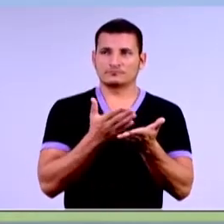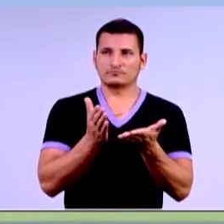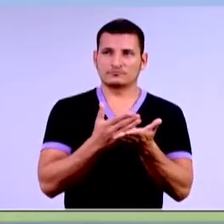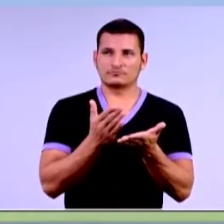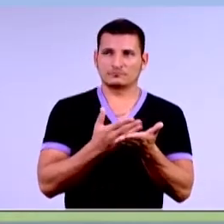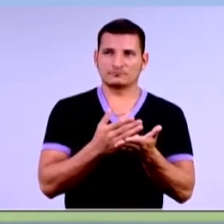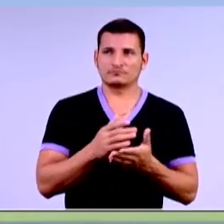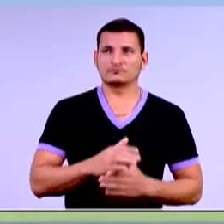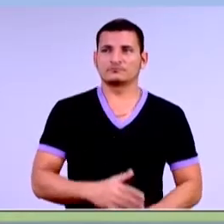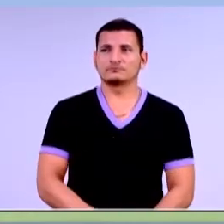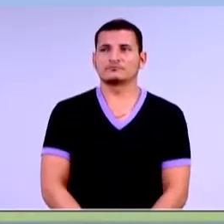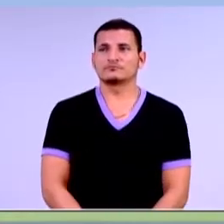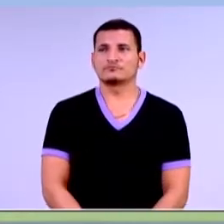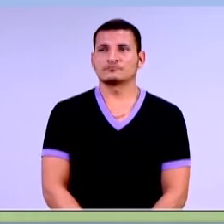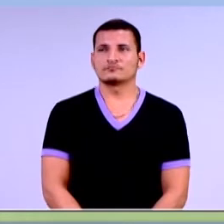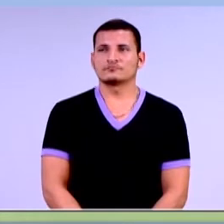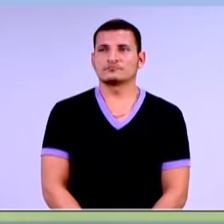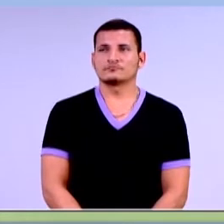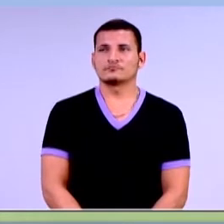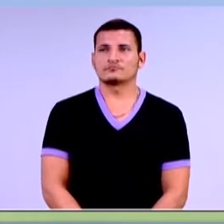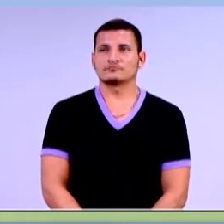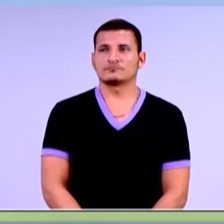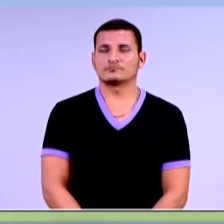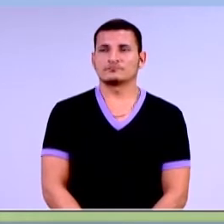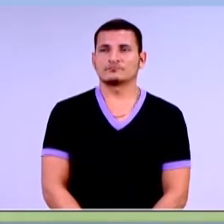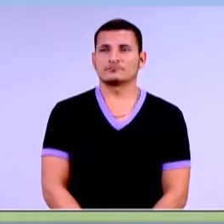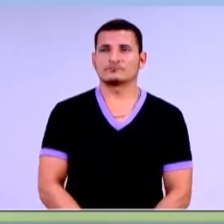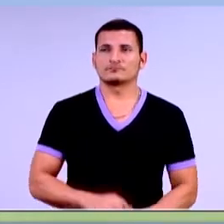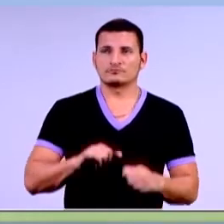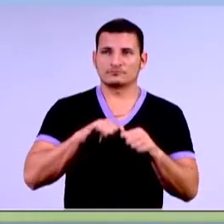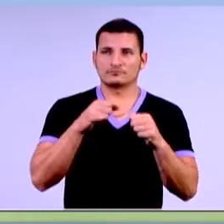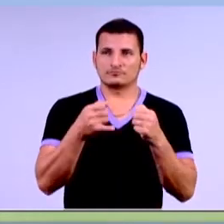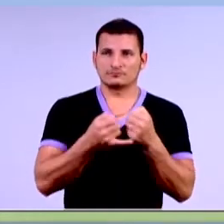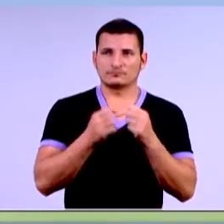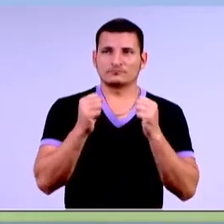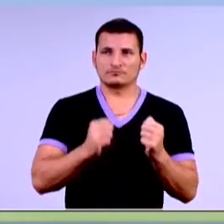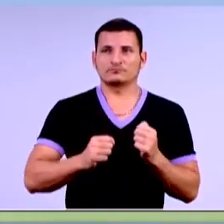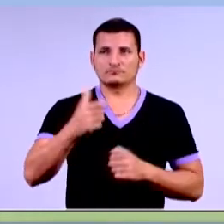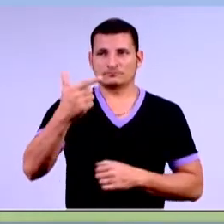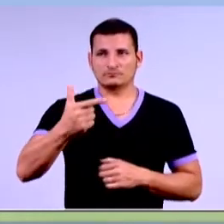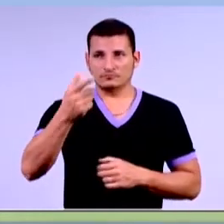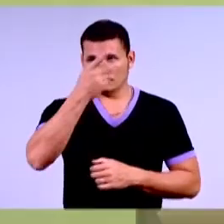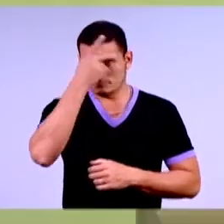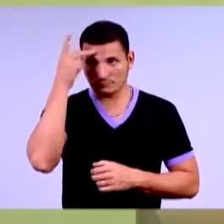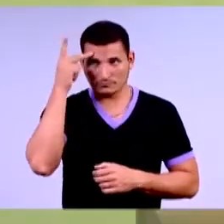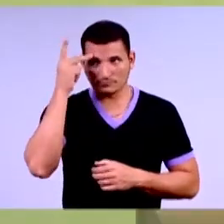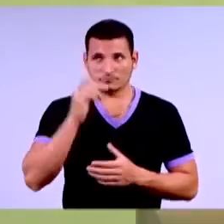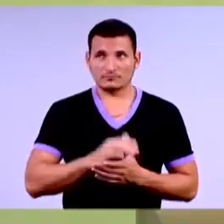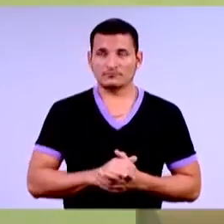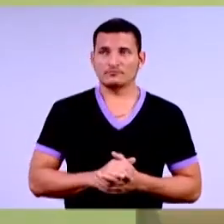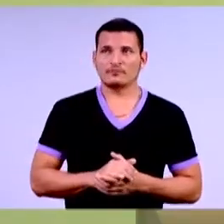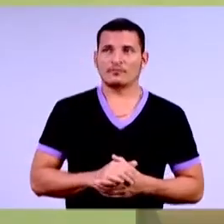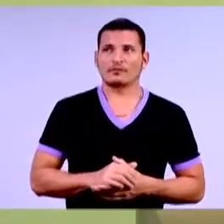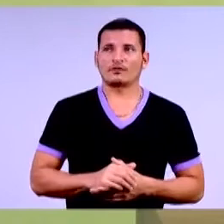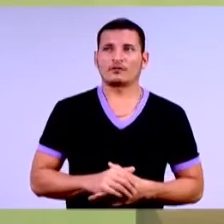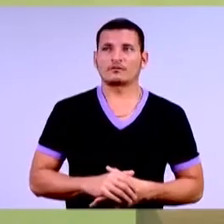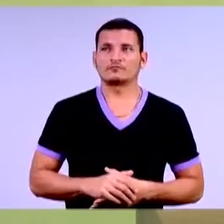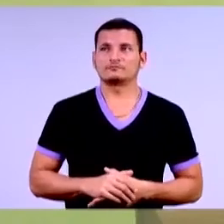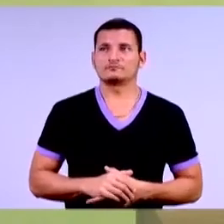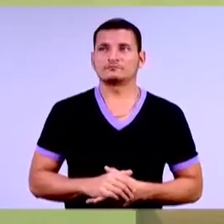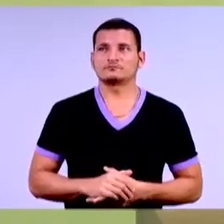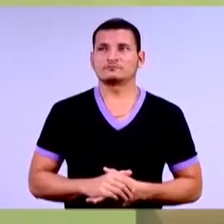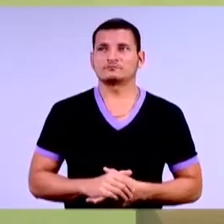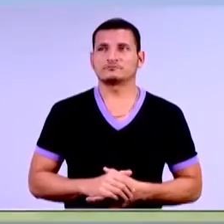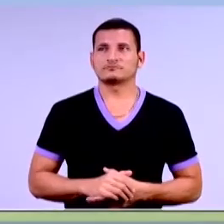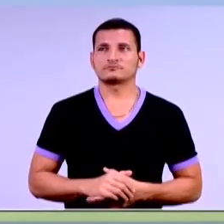obi então adquiriu por cecil para a segunda pessoa a véia é o adjetivo possessivo